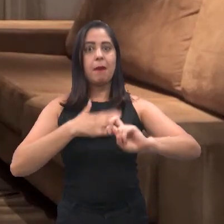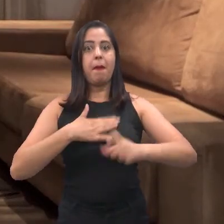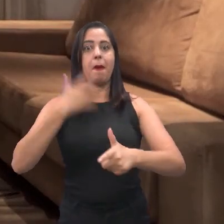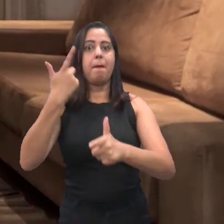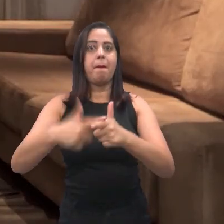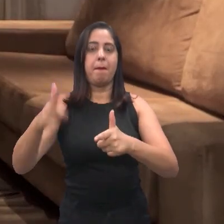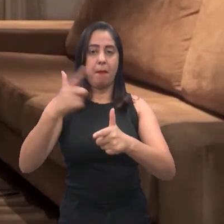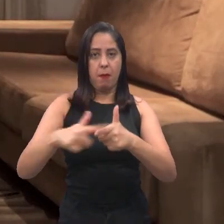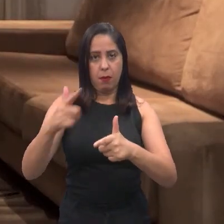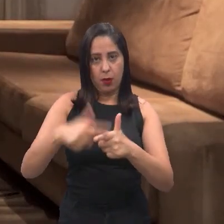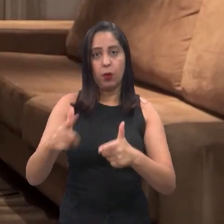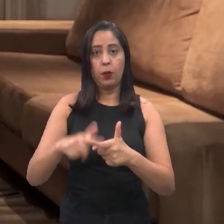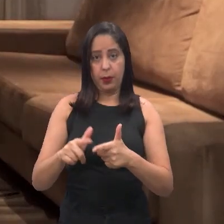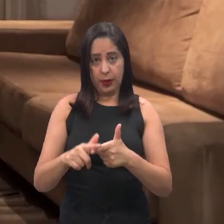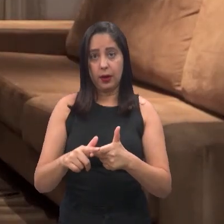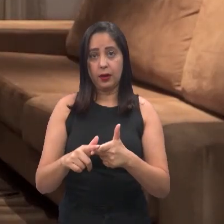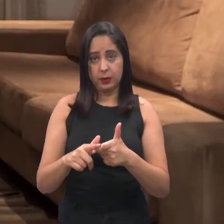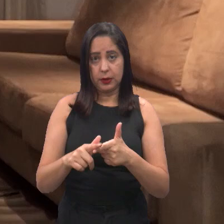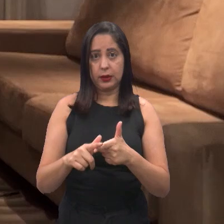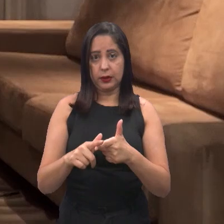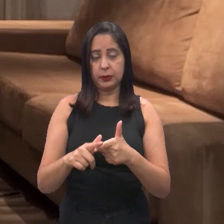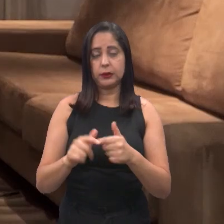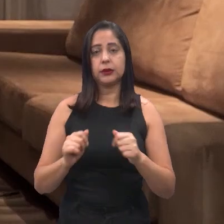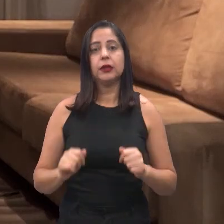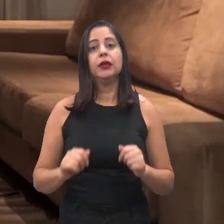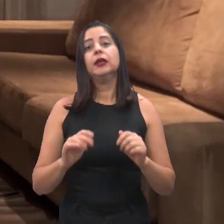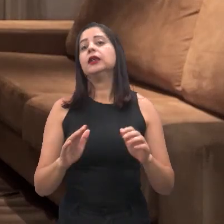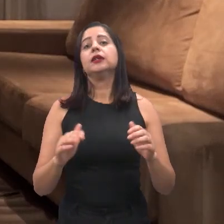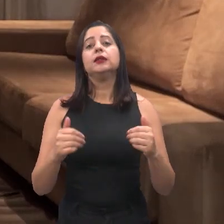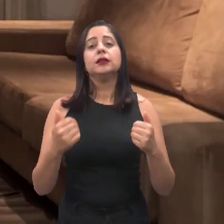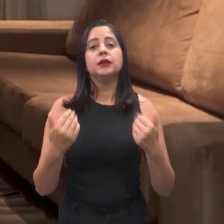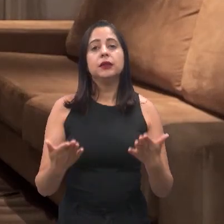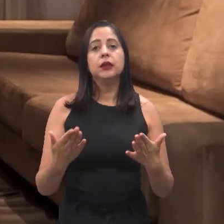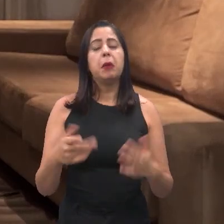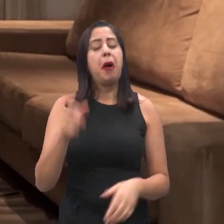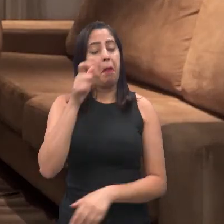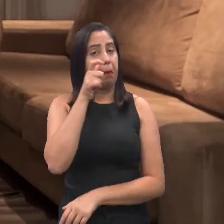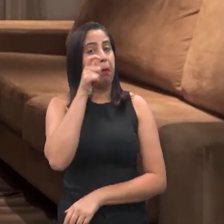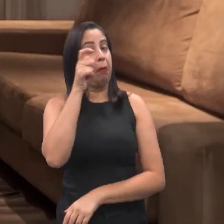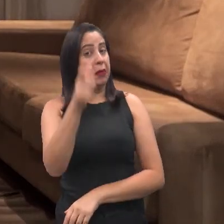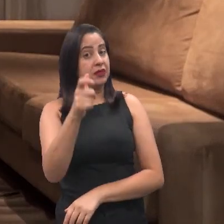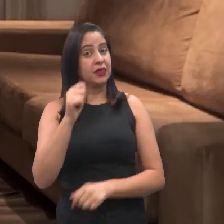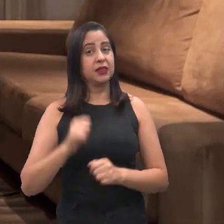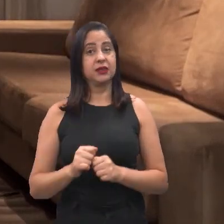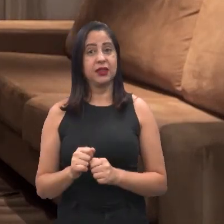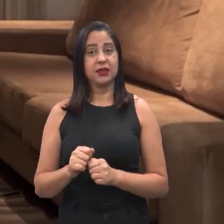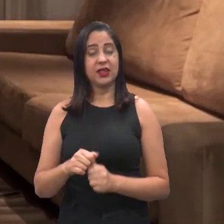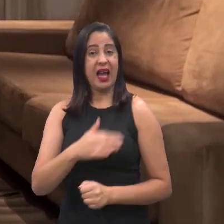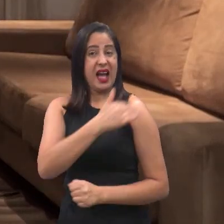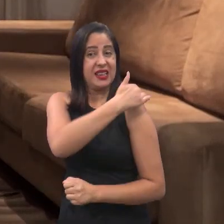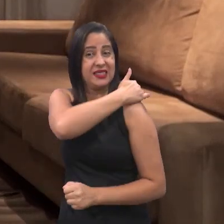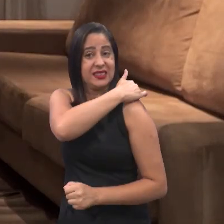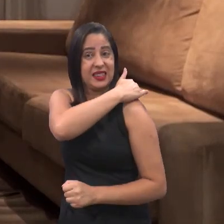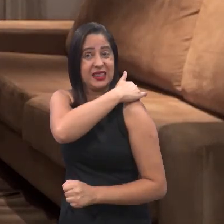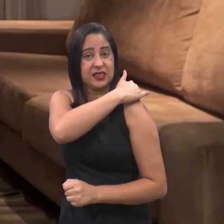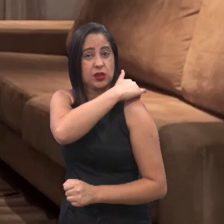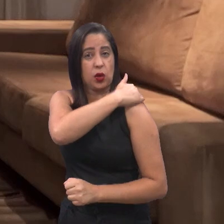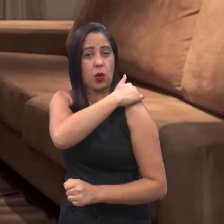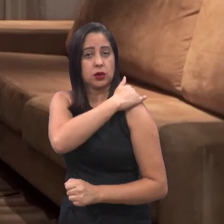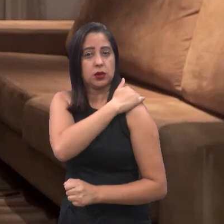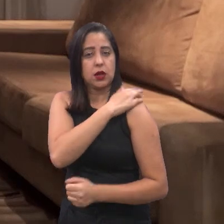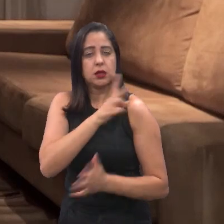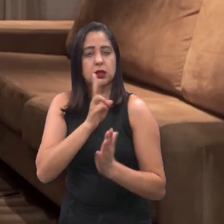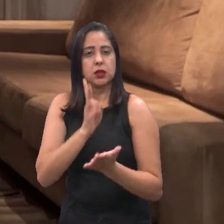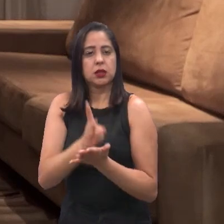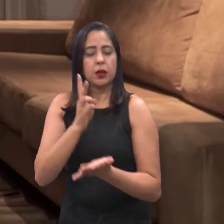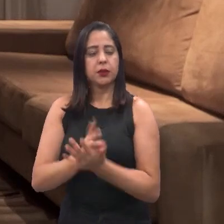né? Dessa certa compulsão do trabalho. E aí, olha que interessante, as minhas costas travavam, né? E